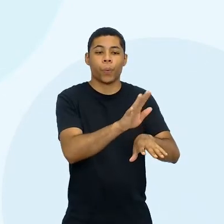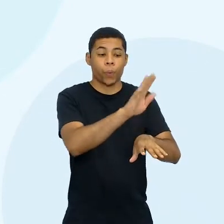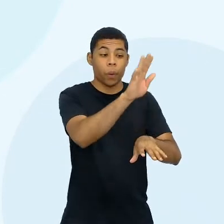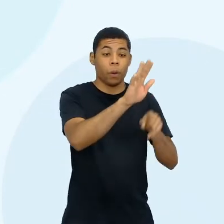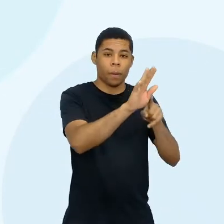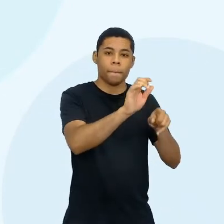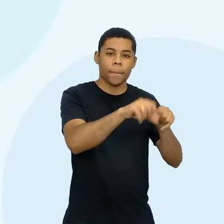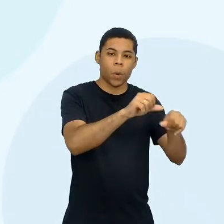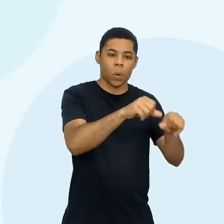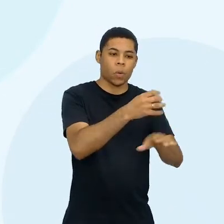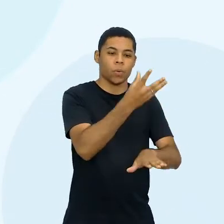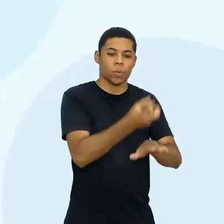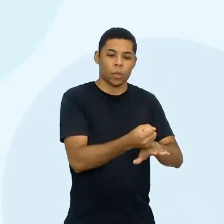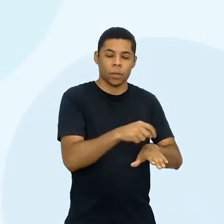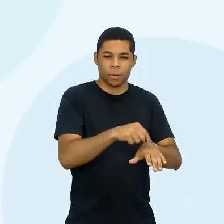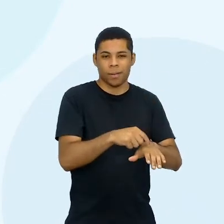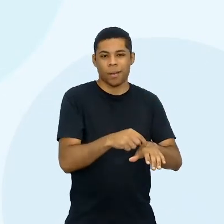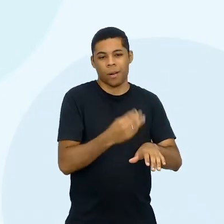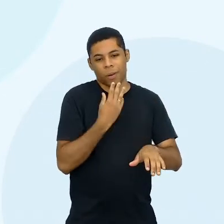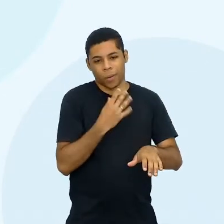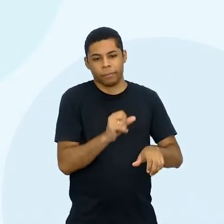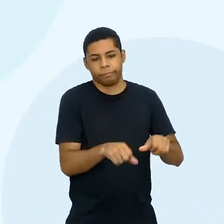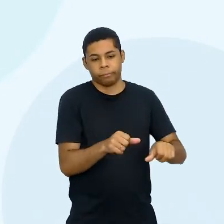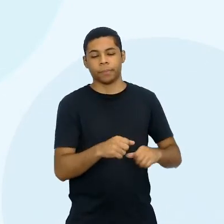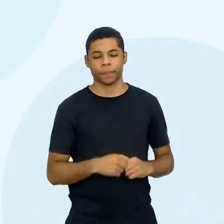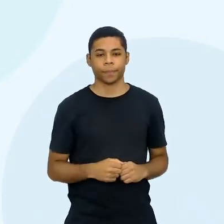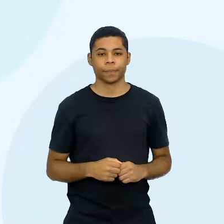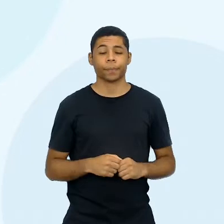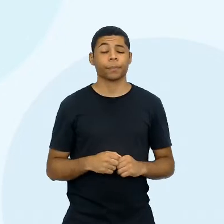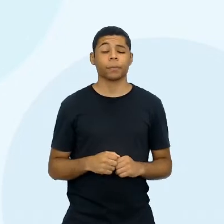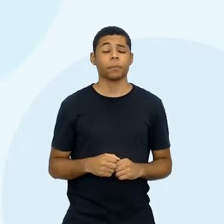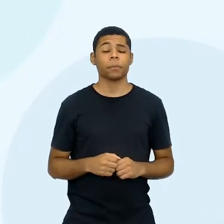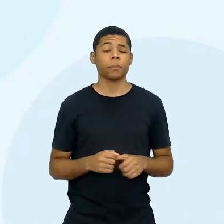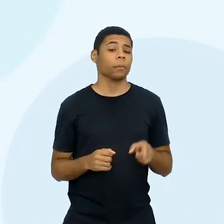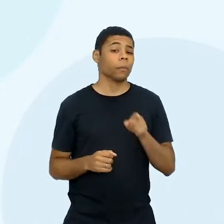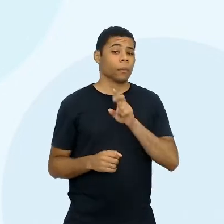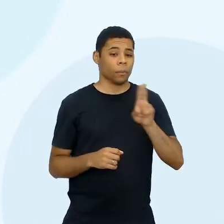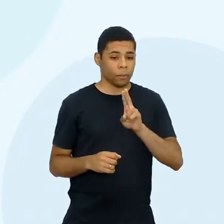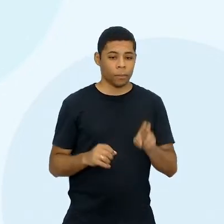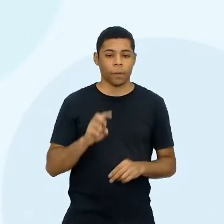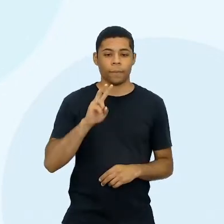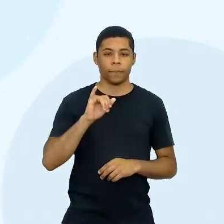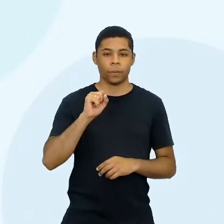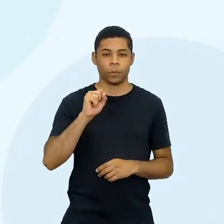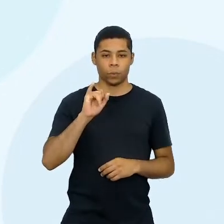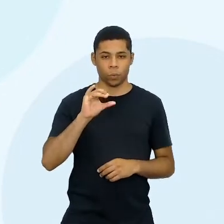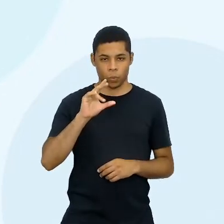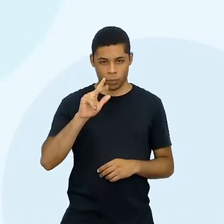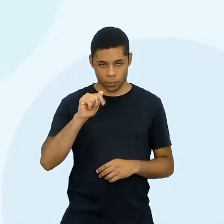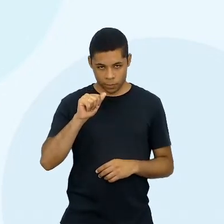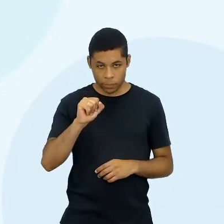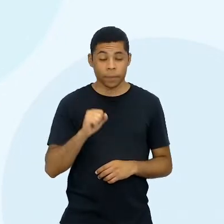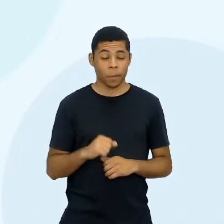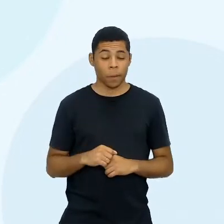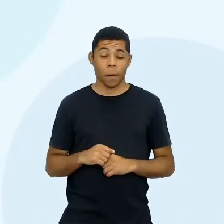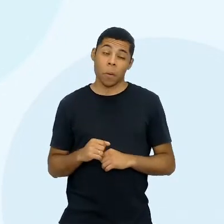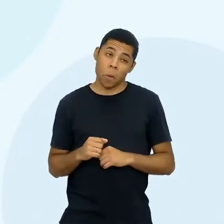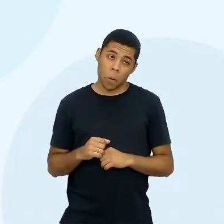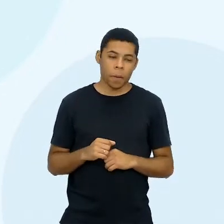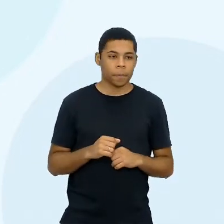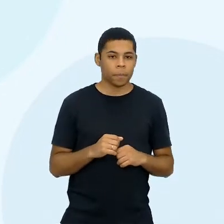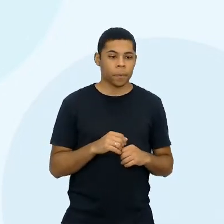até alguns metros de diâmetro e são chamados de vesículas, quando vazias, ou amígdalas, quando